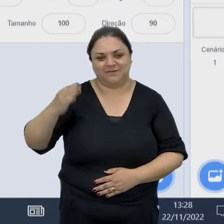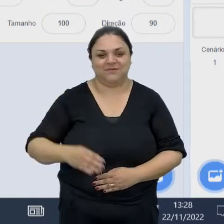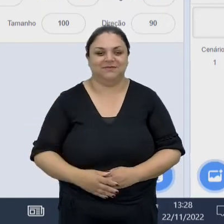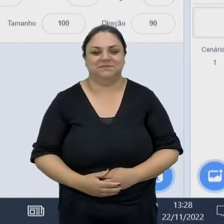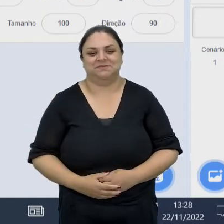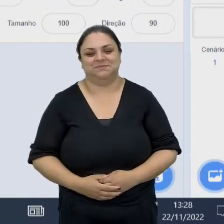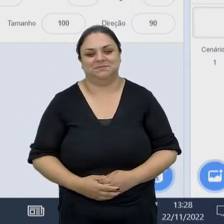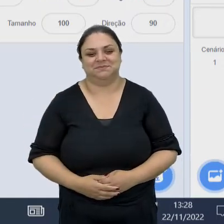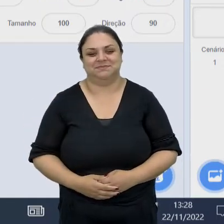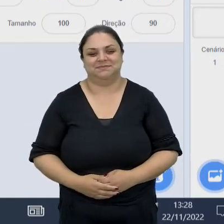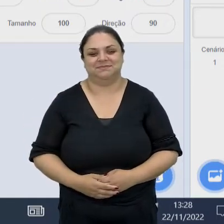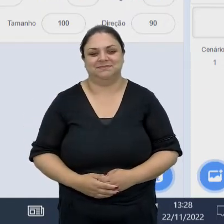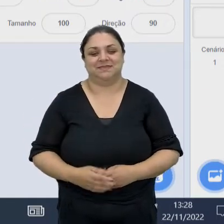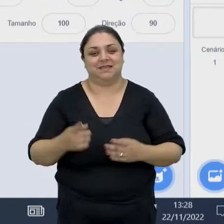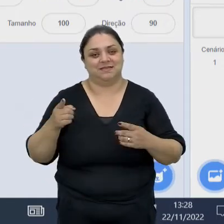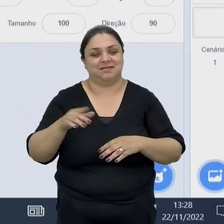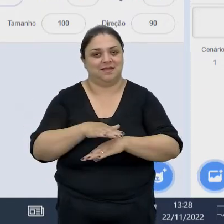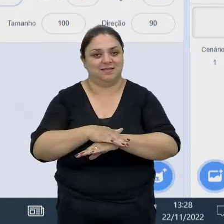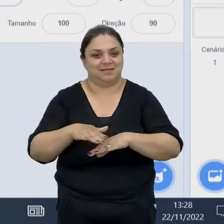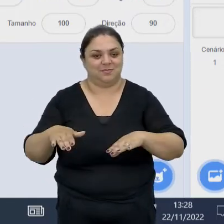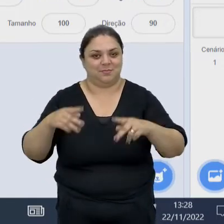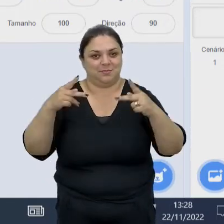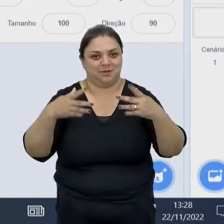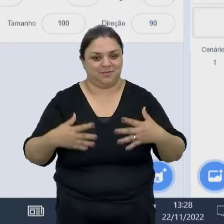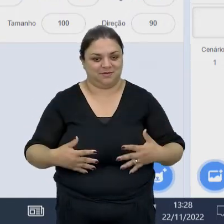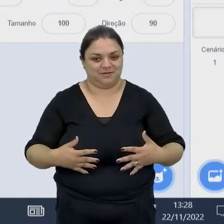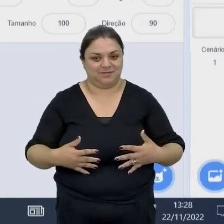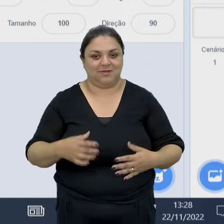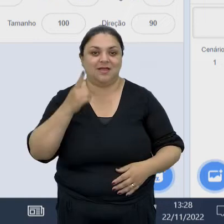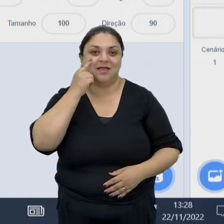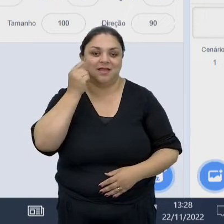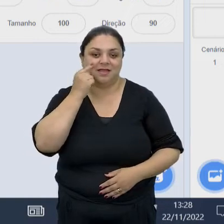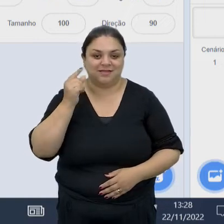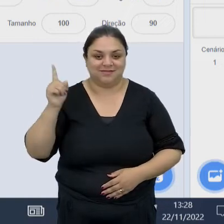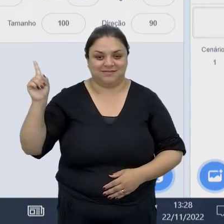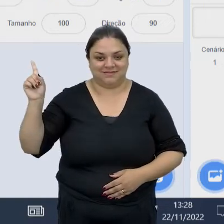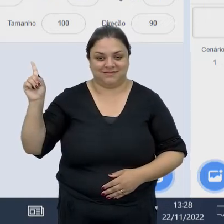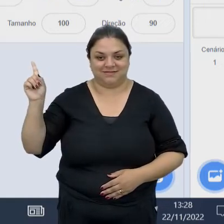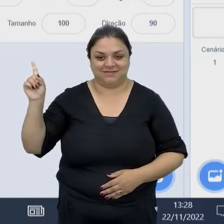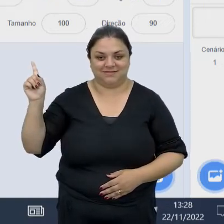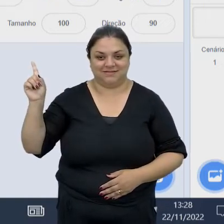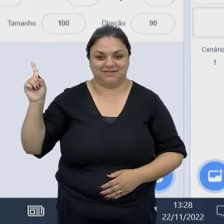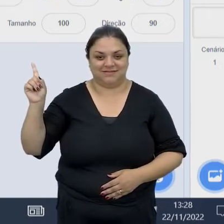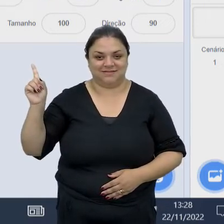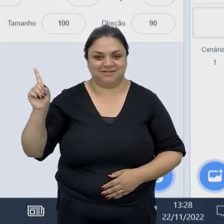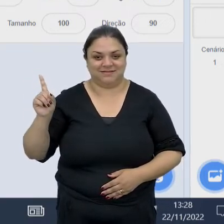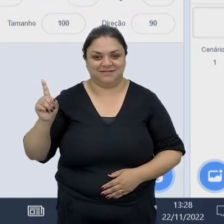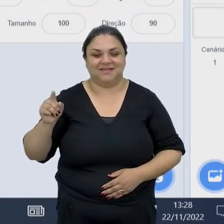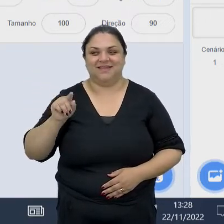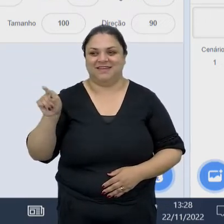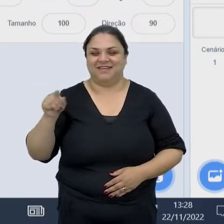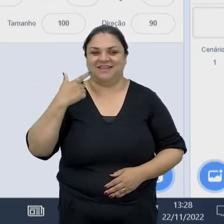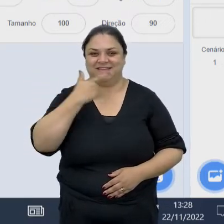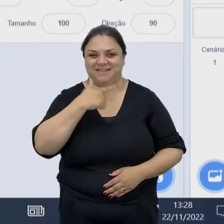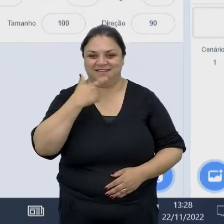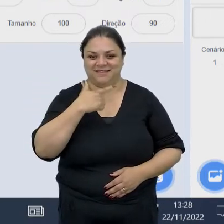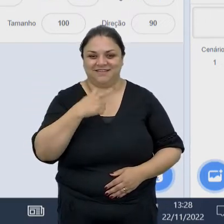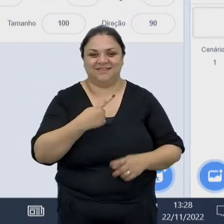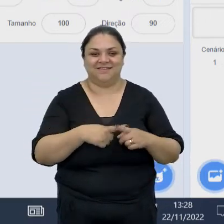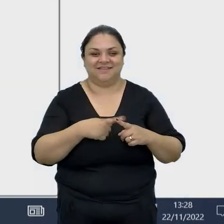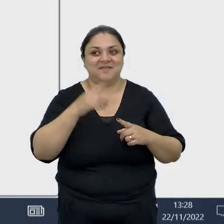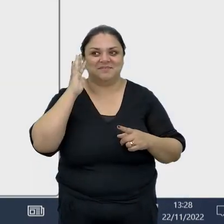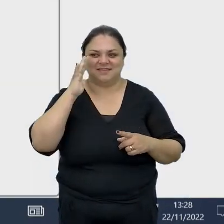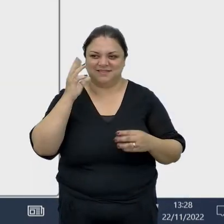acabou essa simples programação. E a gente tem um gatinho aqui, a gente vai, eu vou pôr ele até um pouquinho mais pra cá. A Lita fica só dando risada. É, ela tá rindo porque pensando, meu Deus,